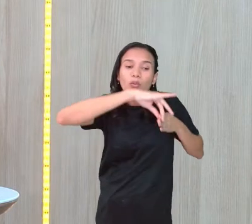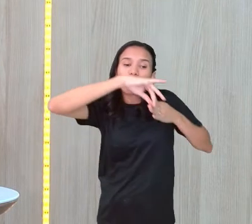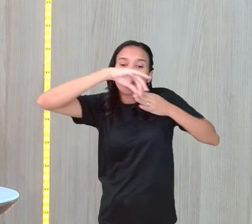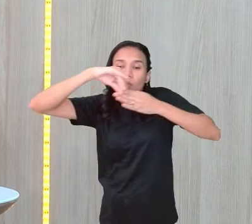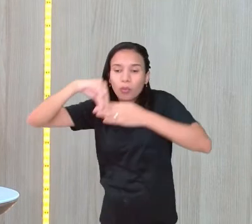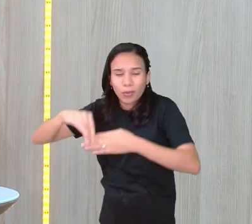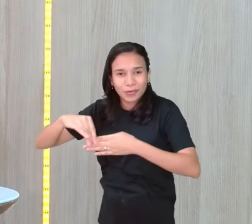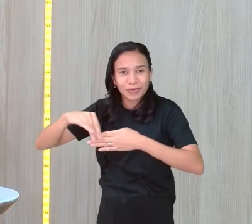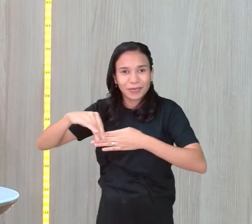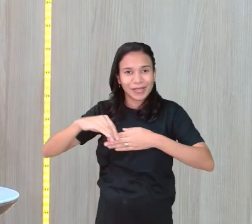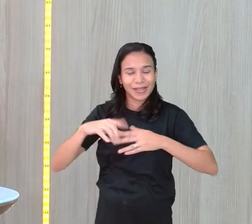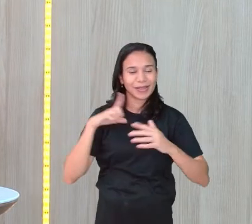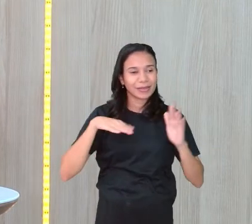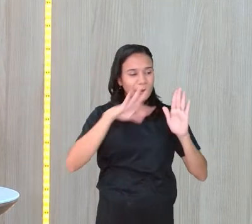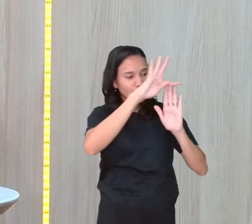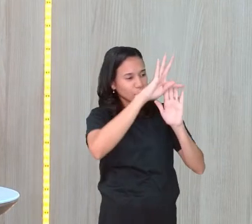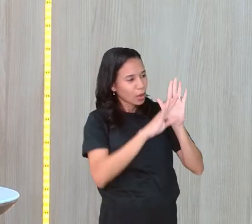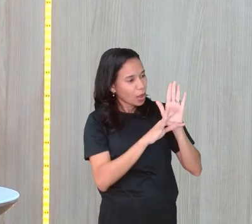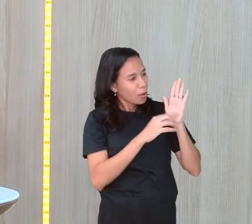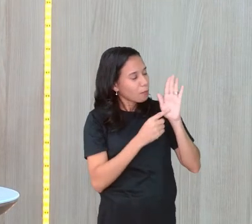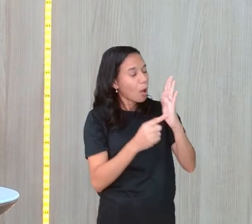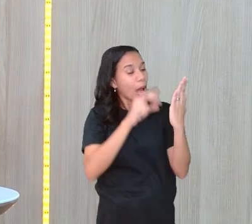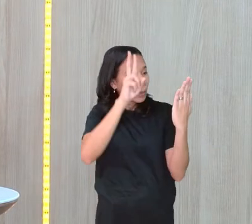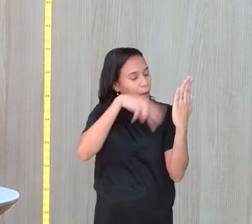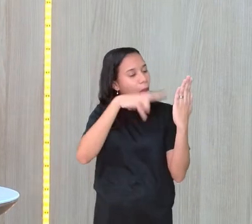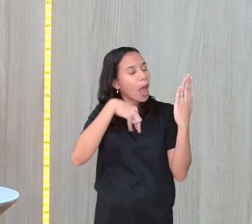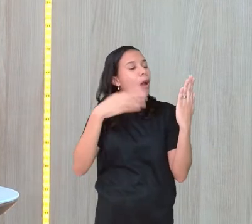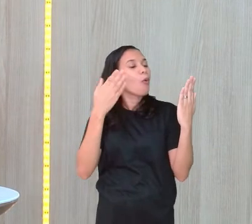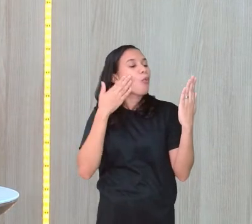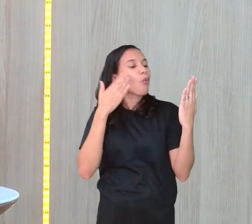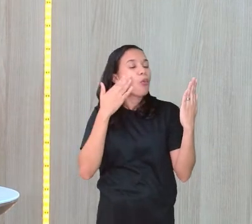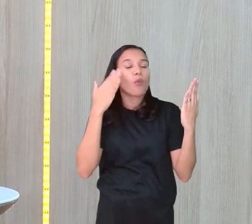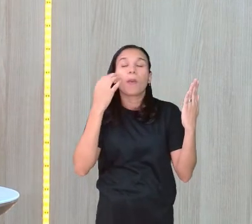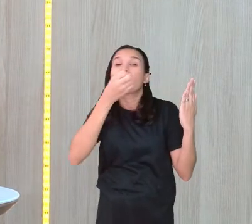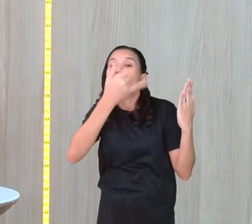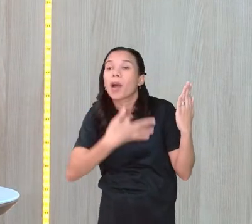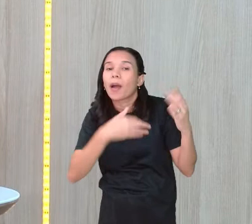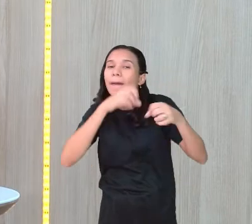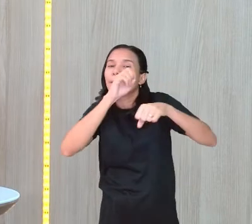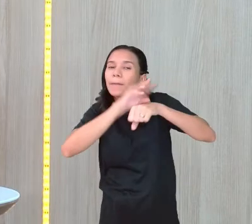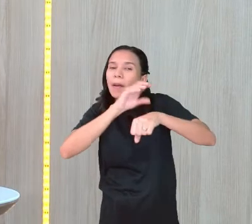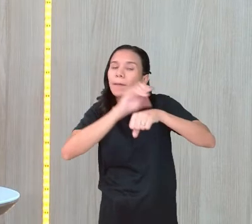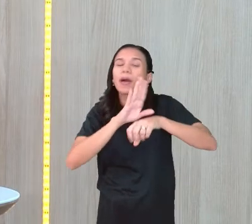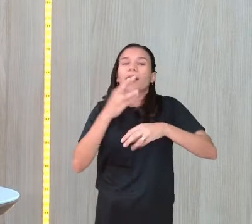deixar seu texto, sua produção textual, mais, vamos dizer assim,